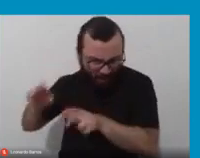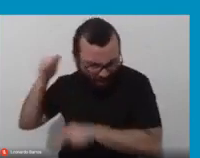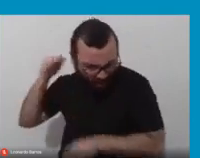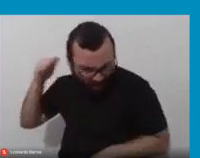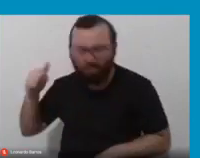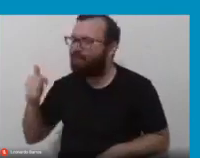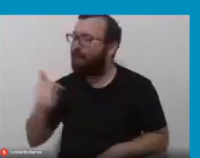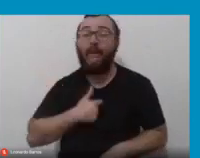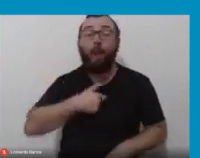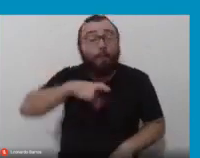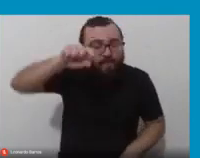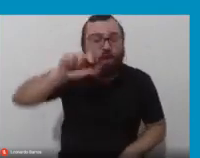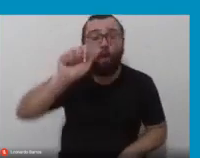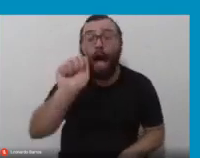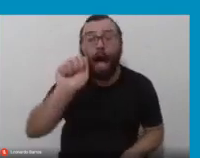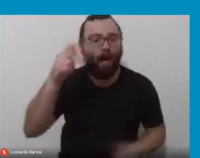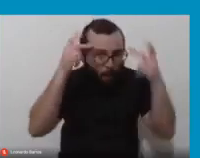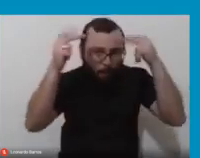o anormal.